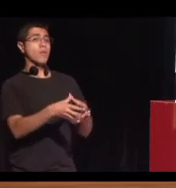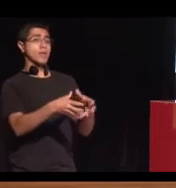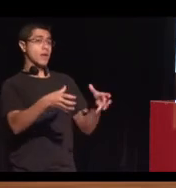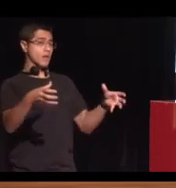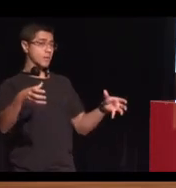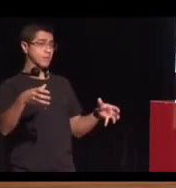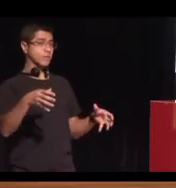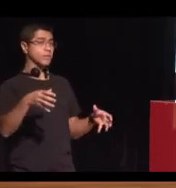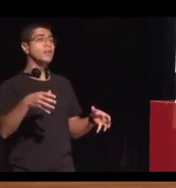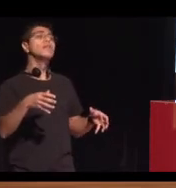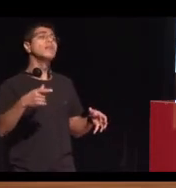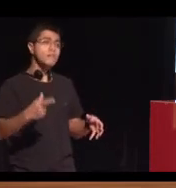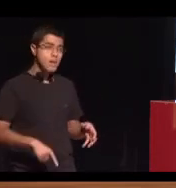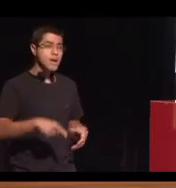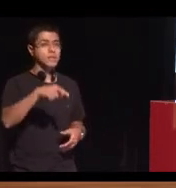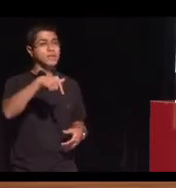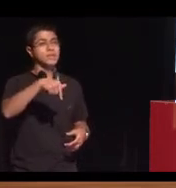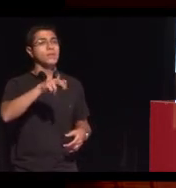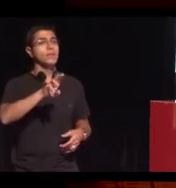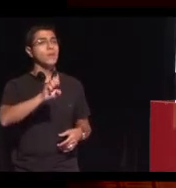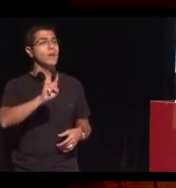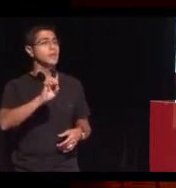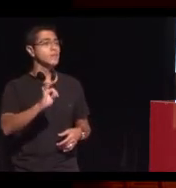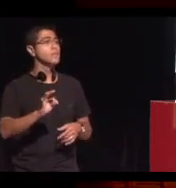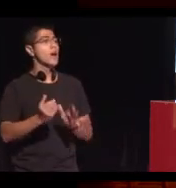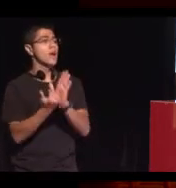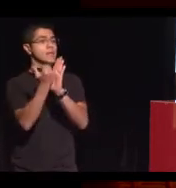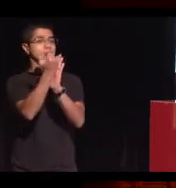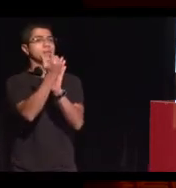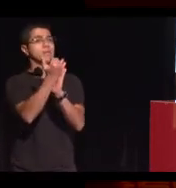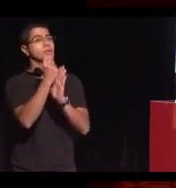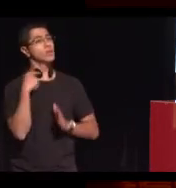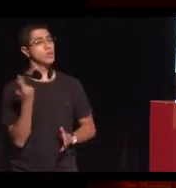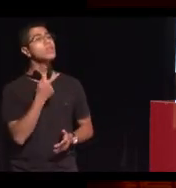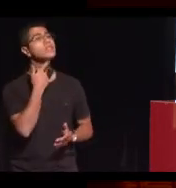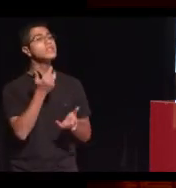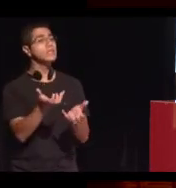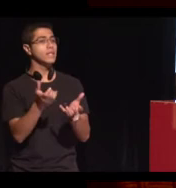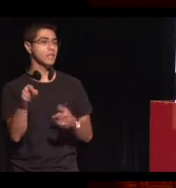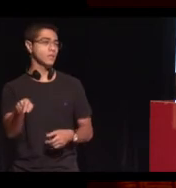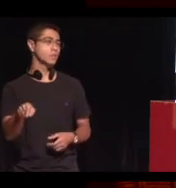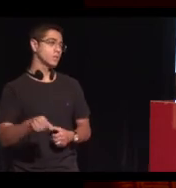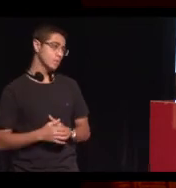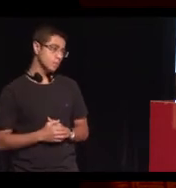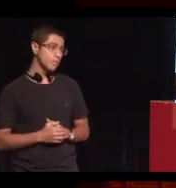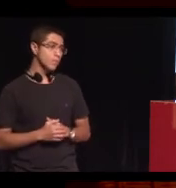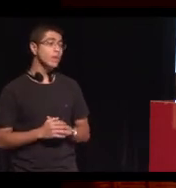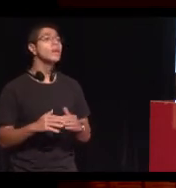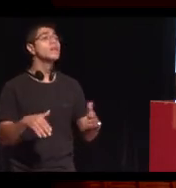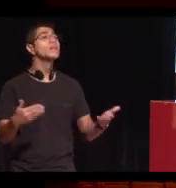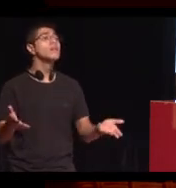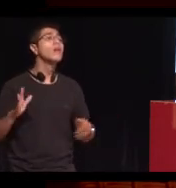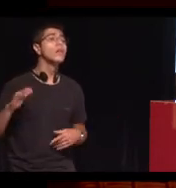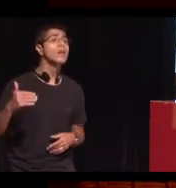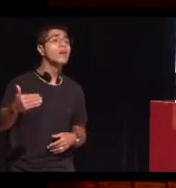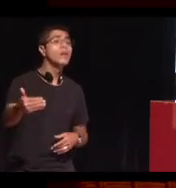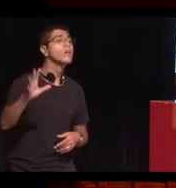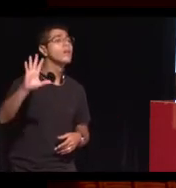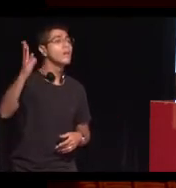a quantidade de requests, né? O fluxo e o escopo. E aí, a gente tem, então, o momento de